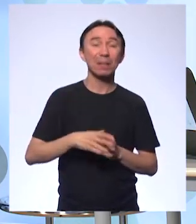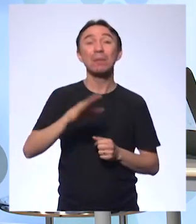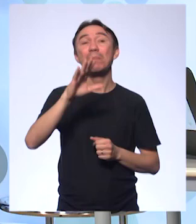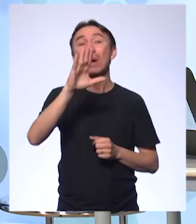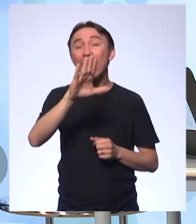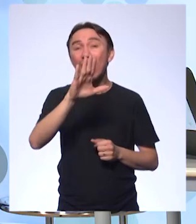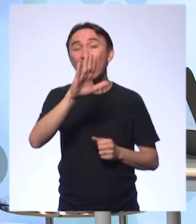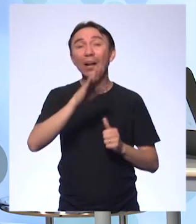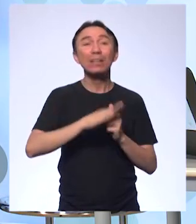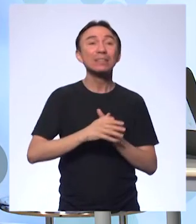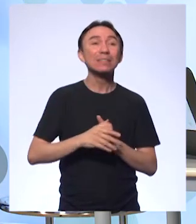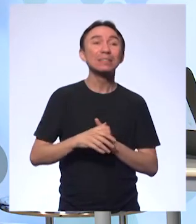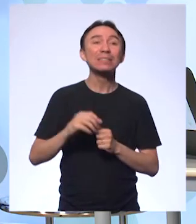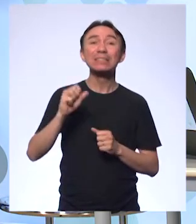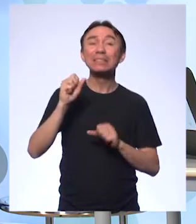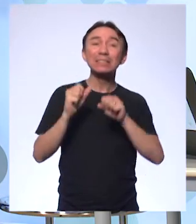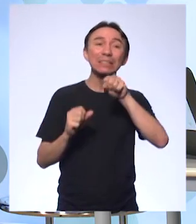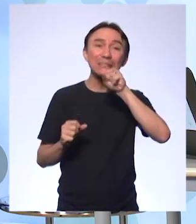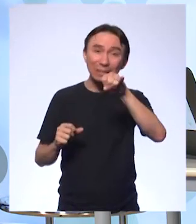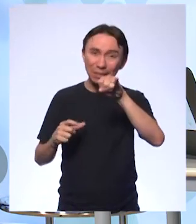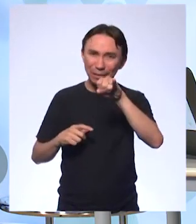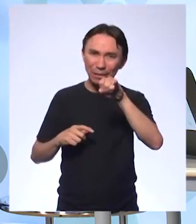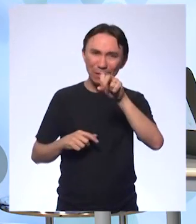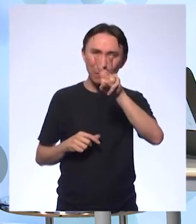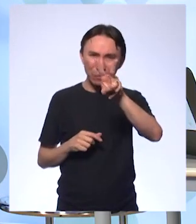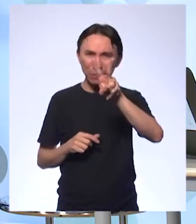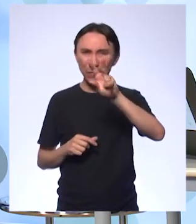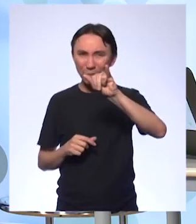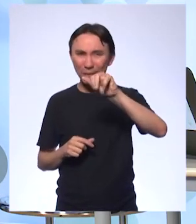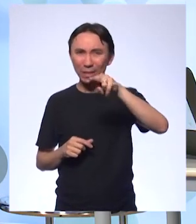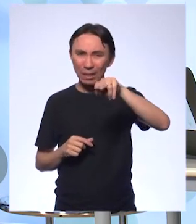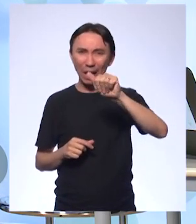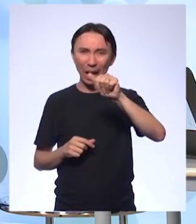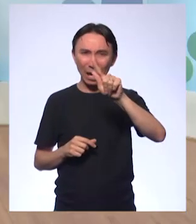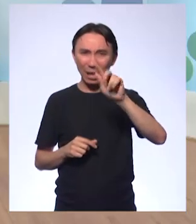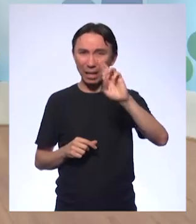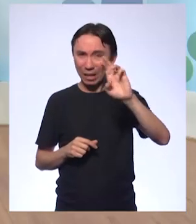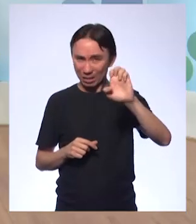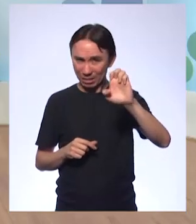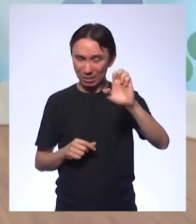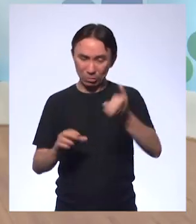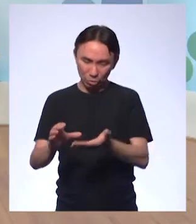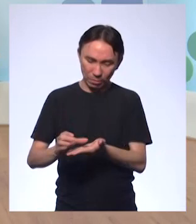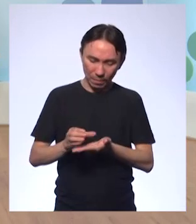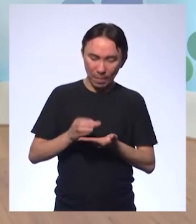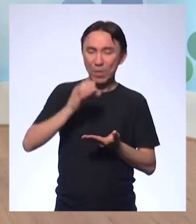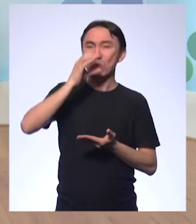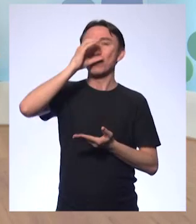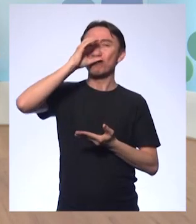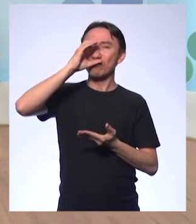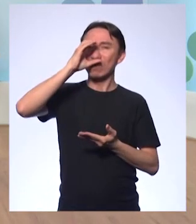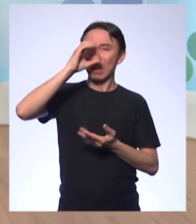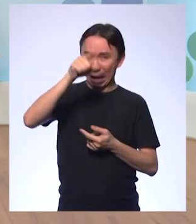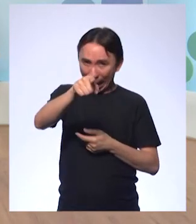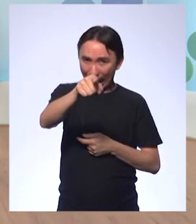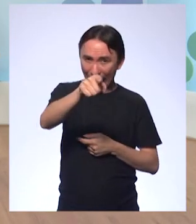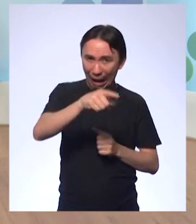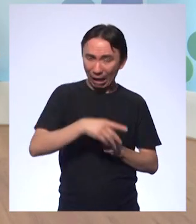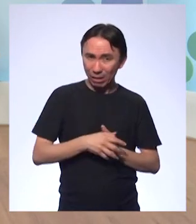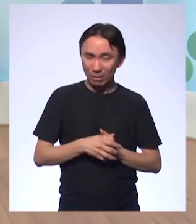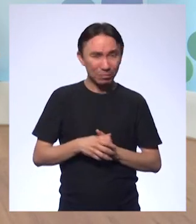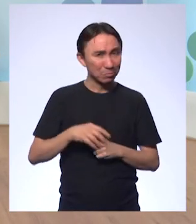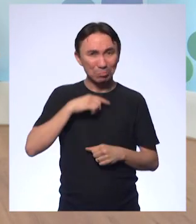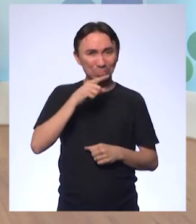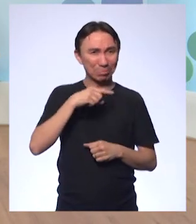pôr 200 ml de vinagre e pôr para dentro. Vocês vão aguentar beber? Você aguenta, Dani? Não, sem Então, chance. ele está ácido. É como se fosse essa água aqui,